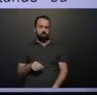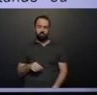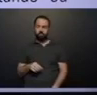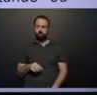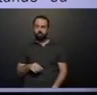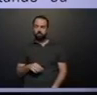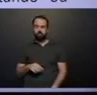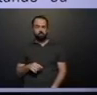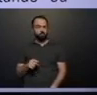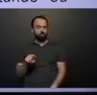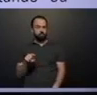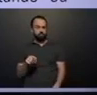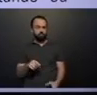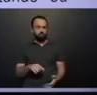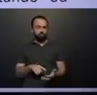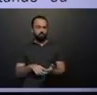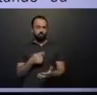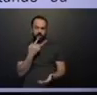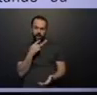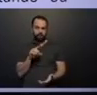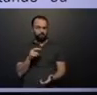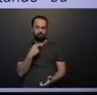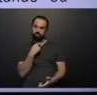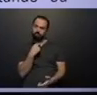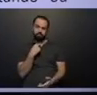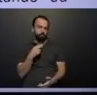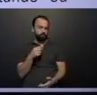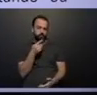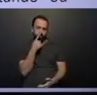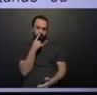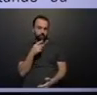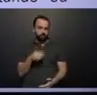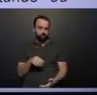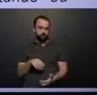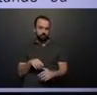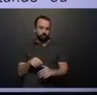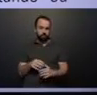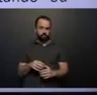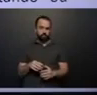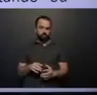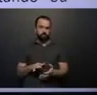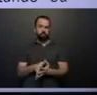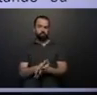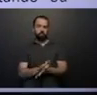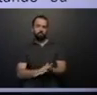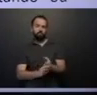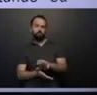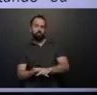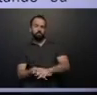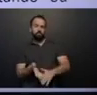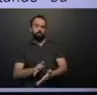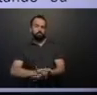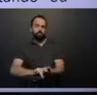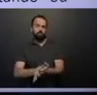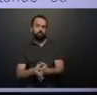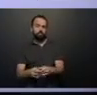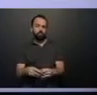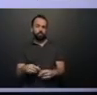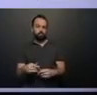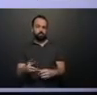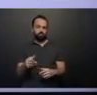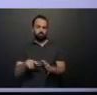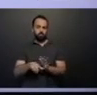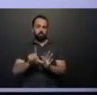químico tocando, experimentando ou cheirando. Lave bem as mãos antes e após